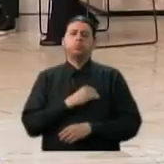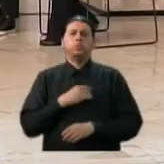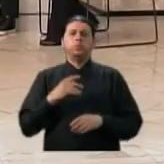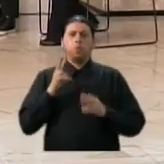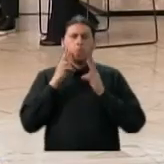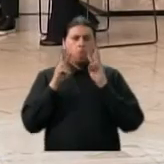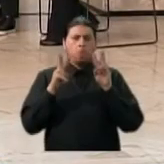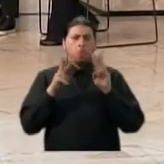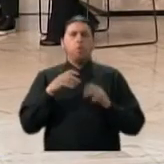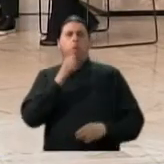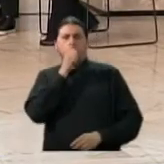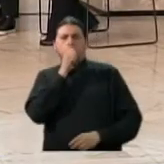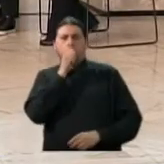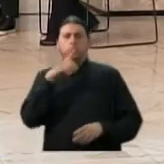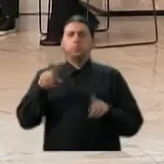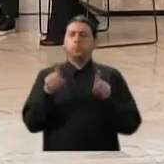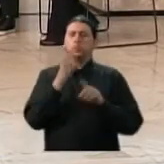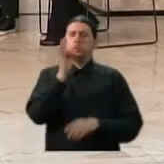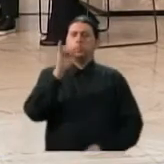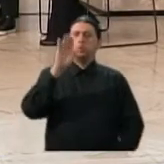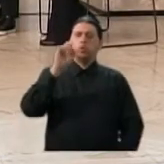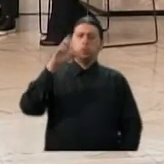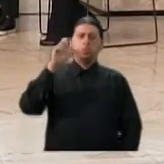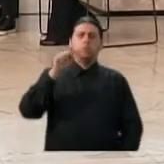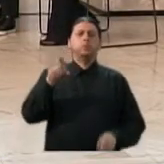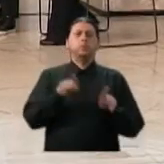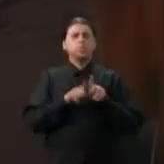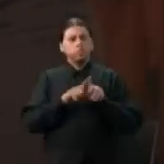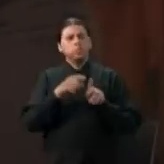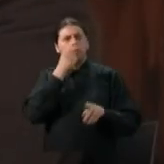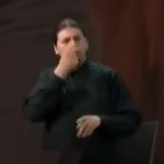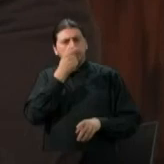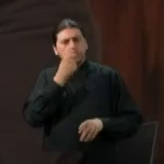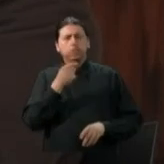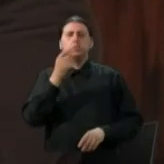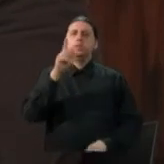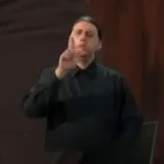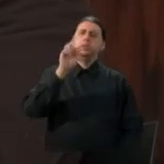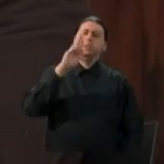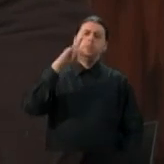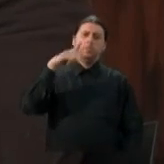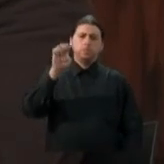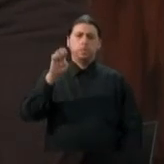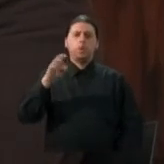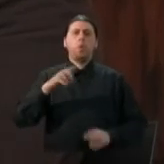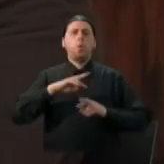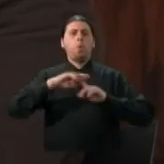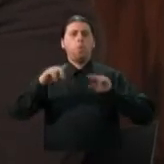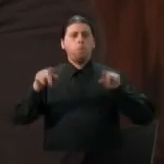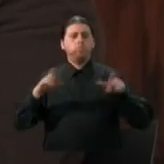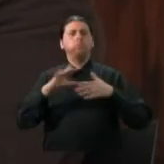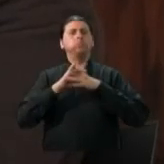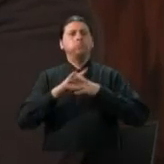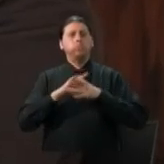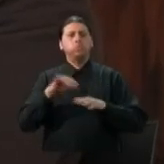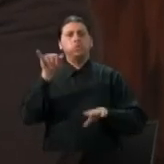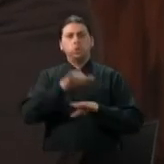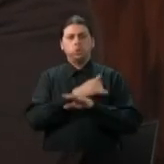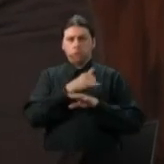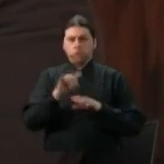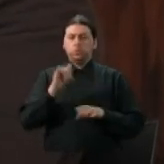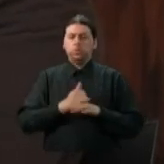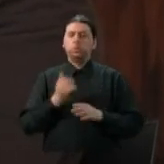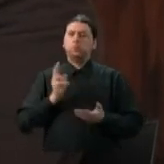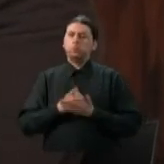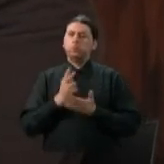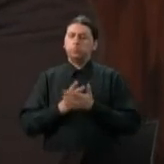a gente viu da tuberculose, né? E mesmo a gripe. Né? Quantas coisas a gente já conseguiu, quantas doenças conseguiu se